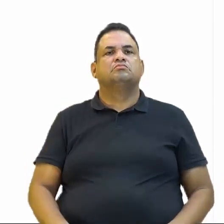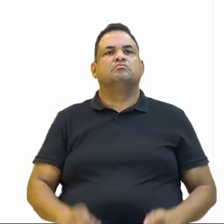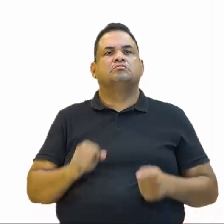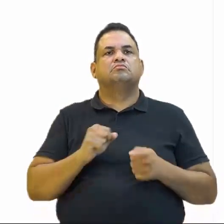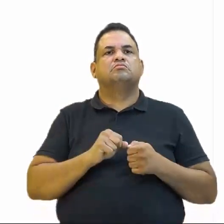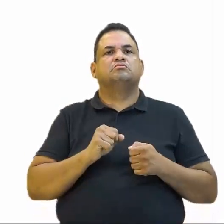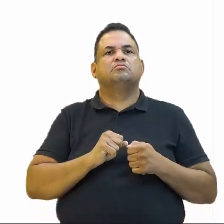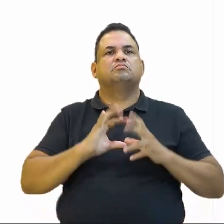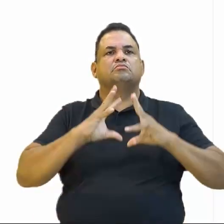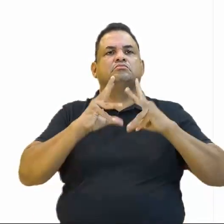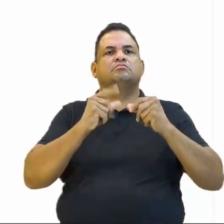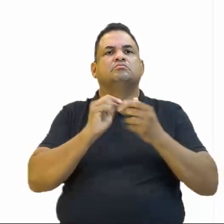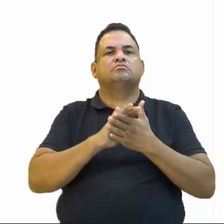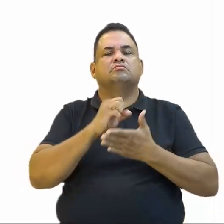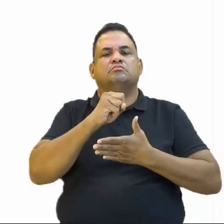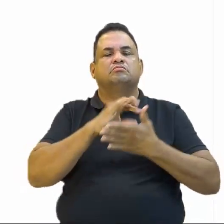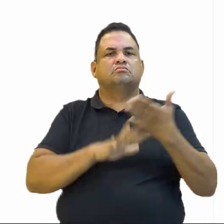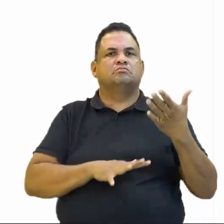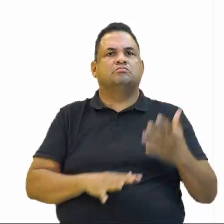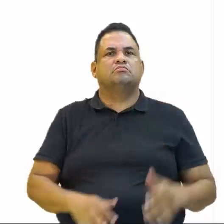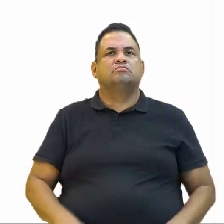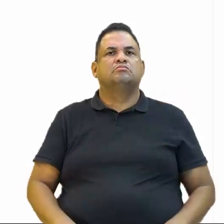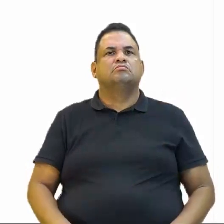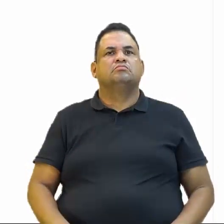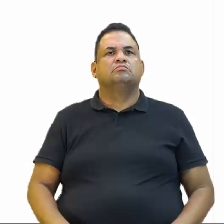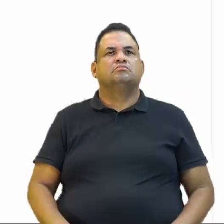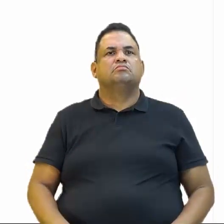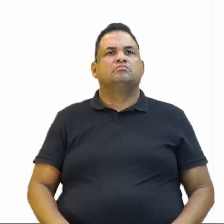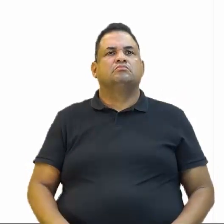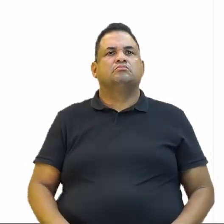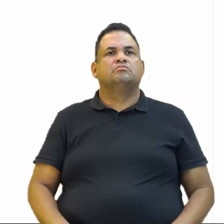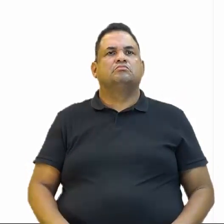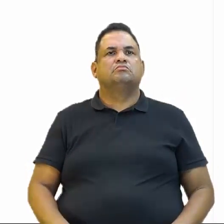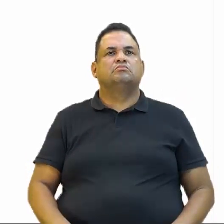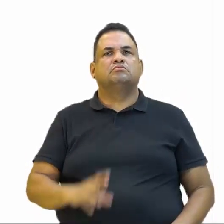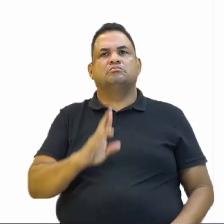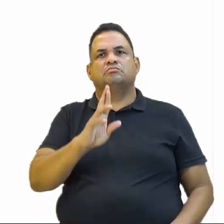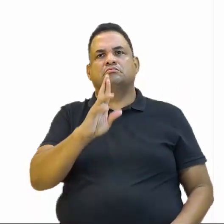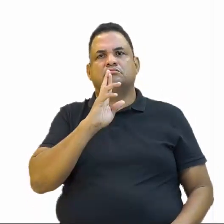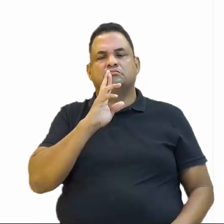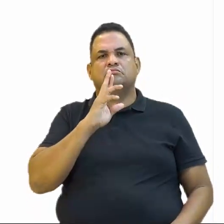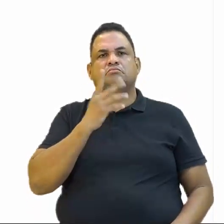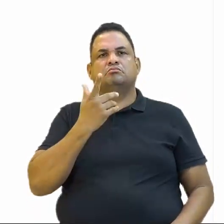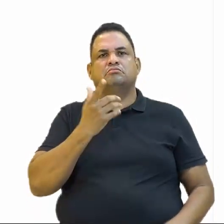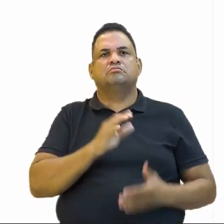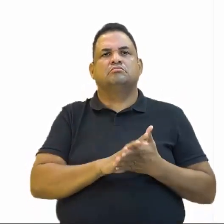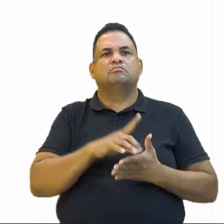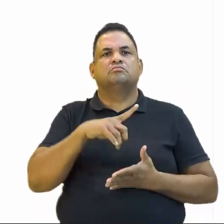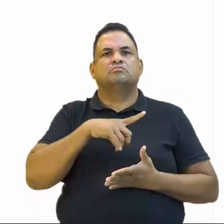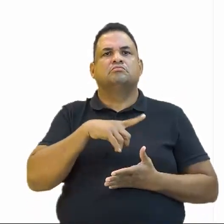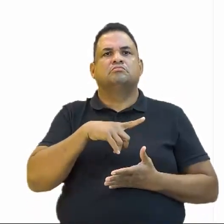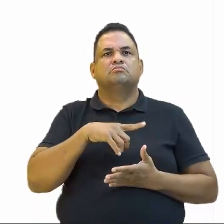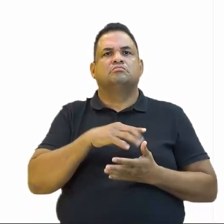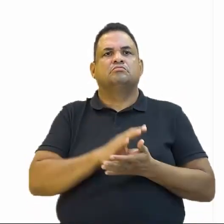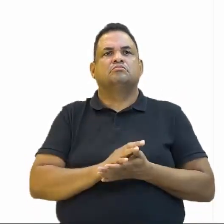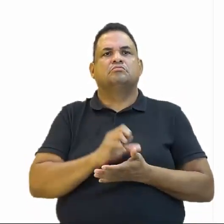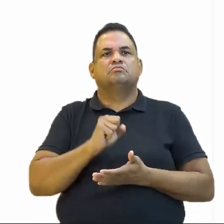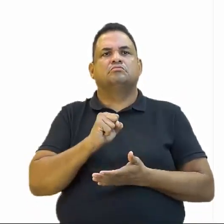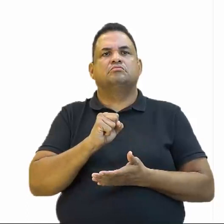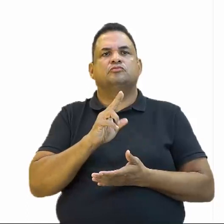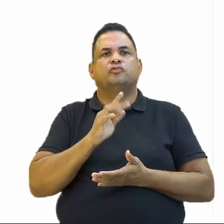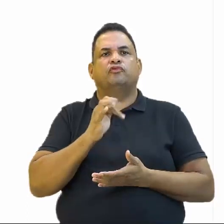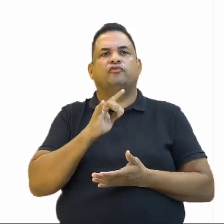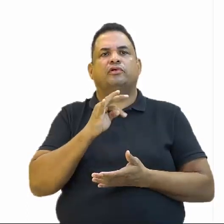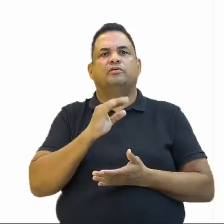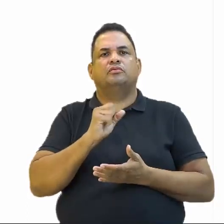para todas as alternativas, até chegar na resposta, onde a gente tem que o sulfeto de alumínio, a